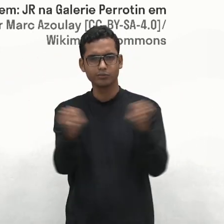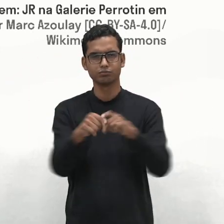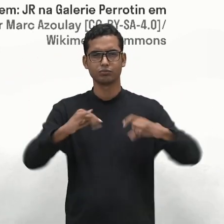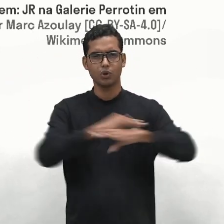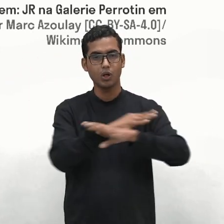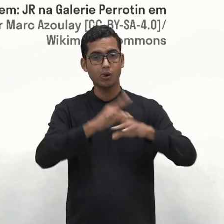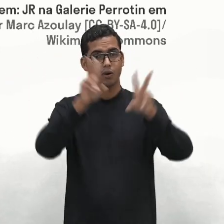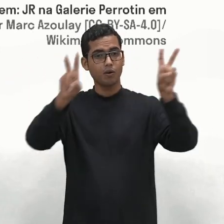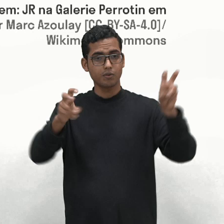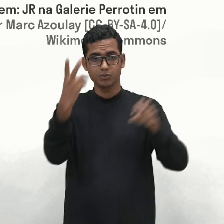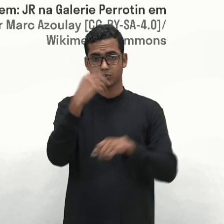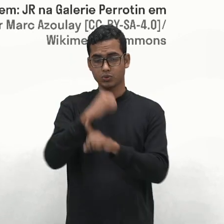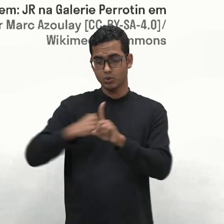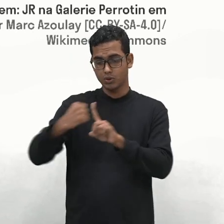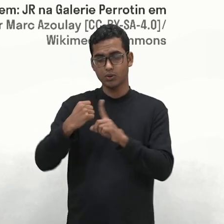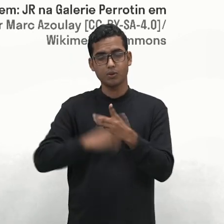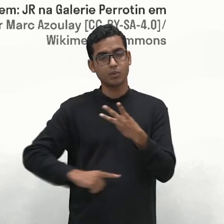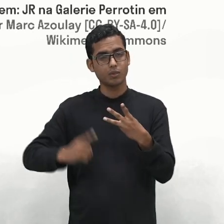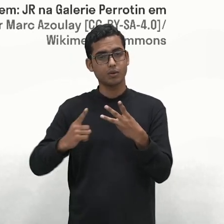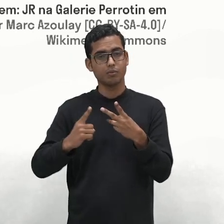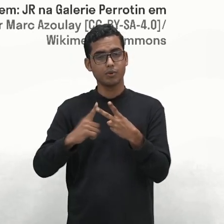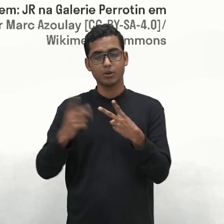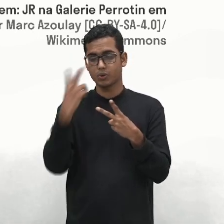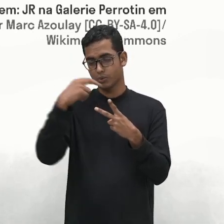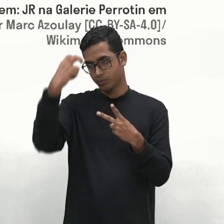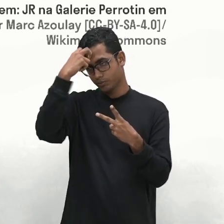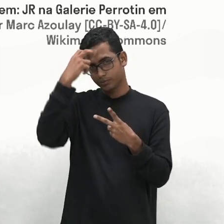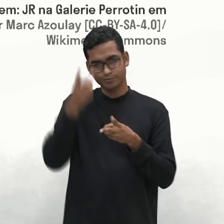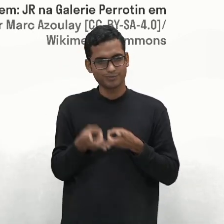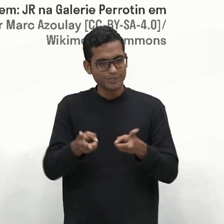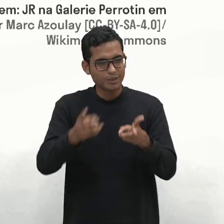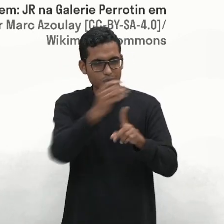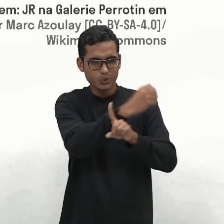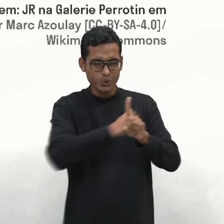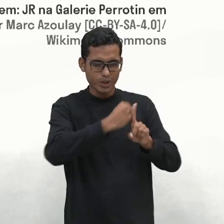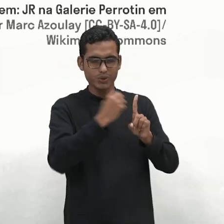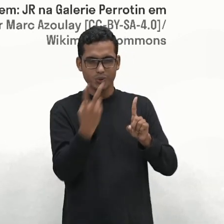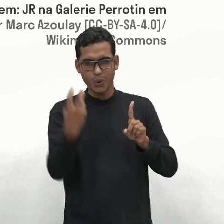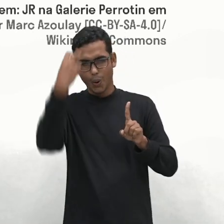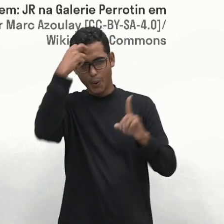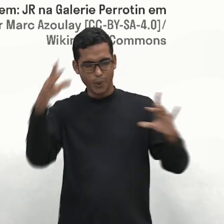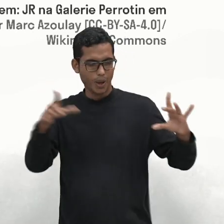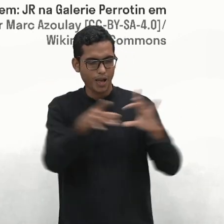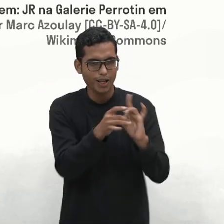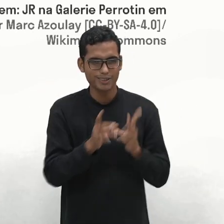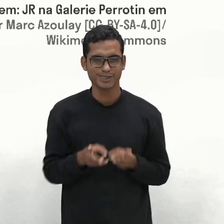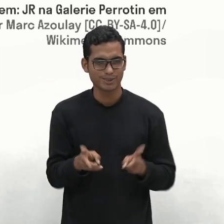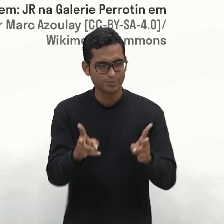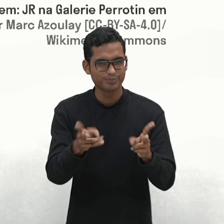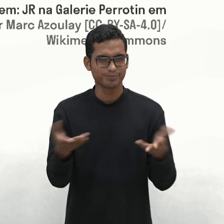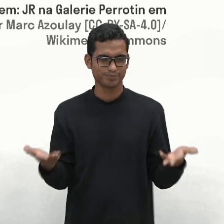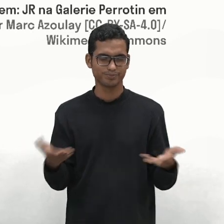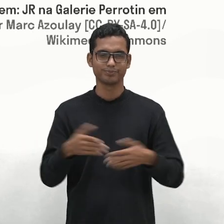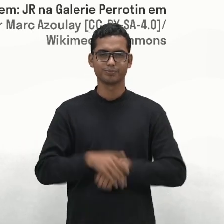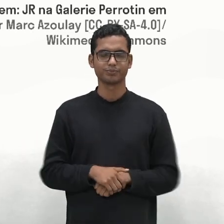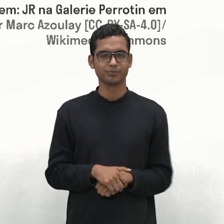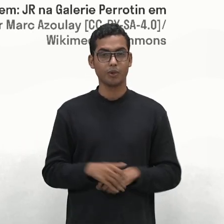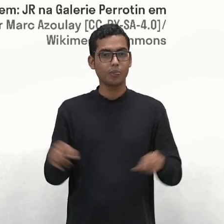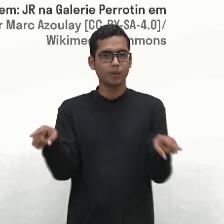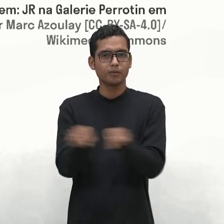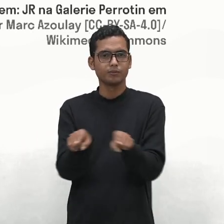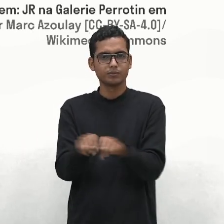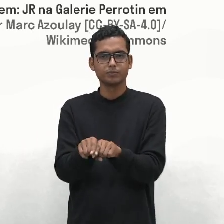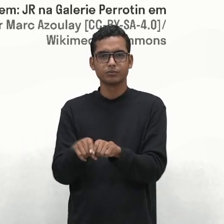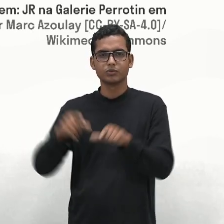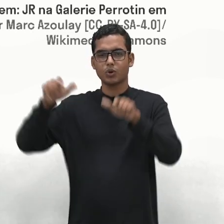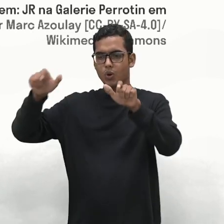e culturais. Sempre a questão social e cultural está presente. As instalações de